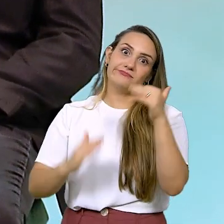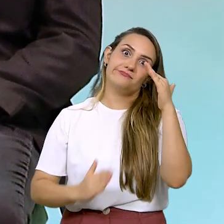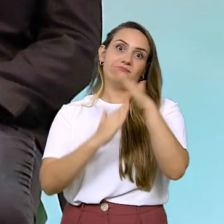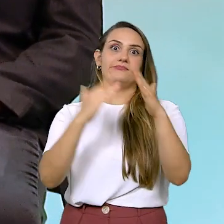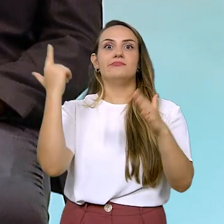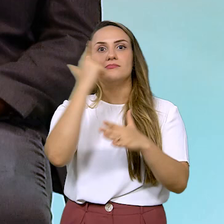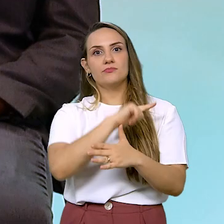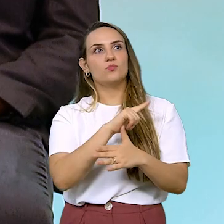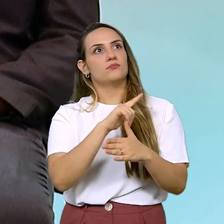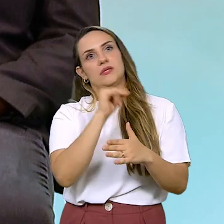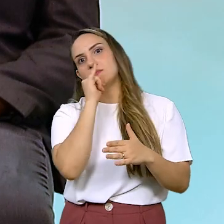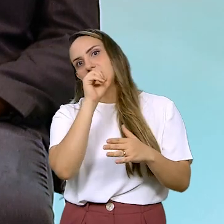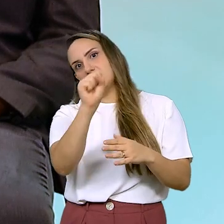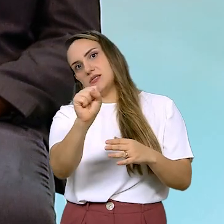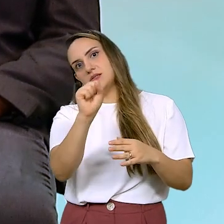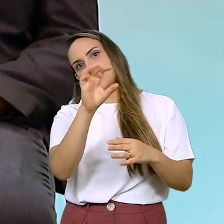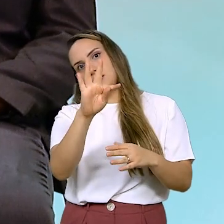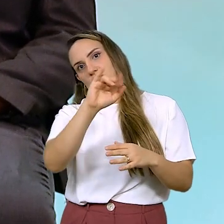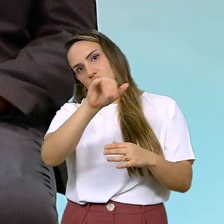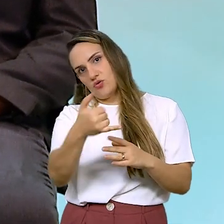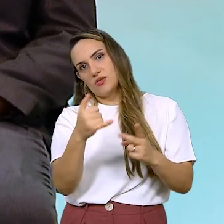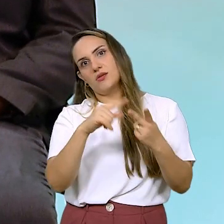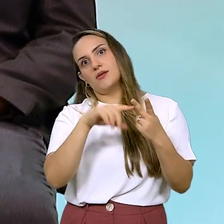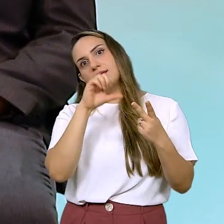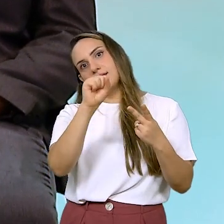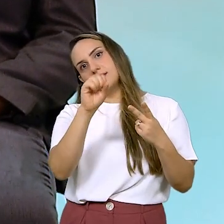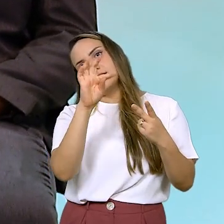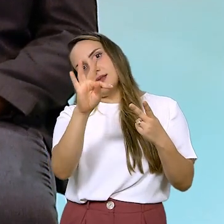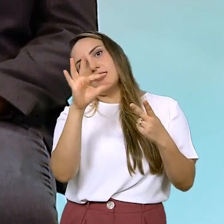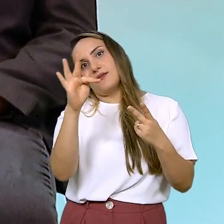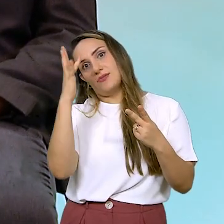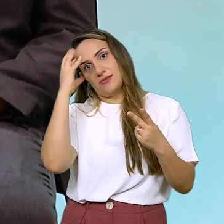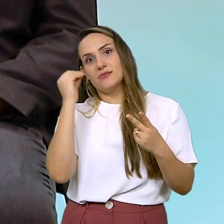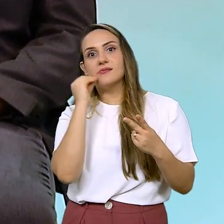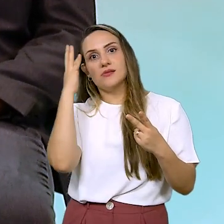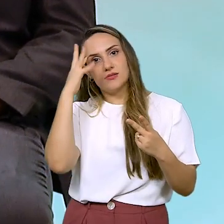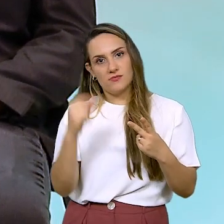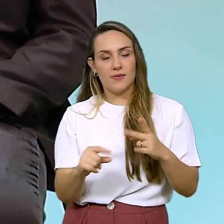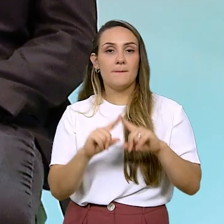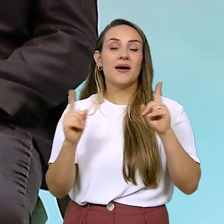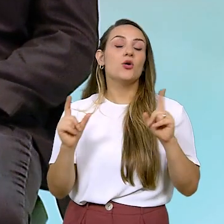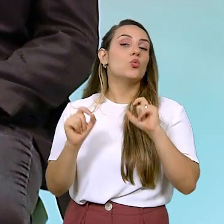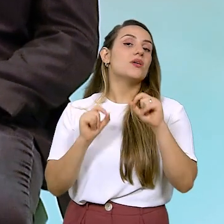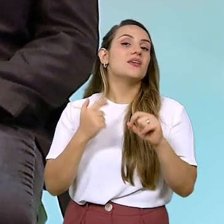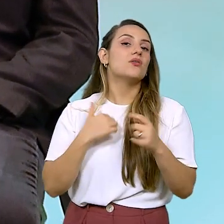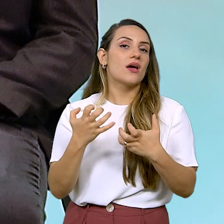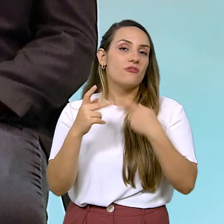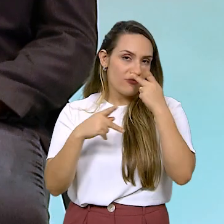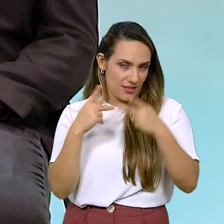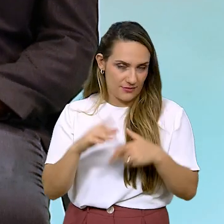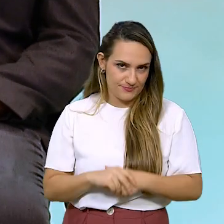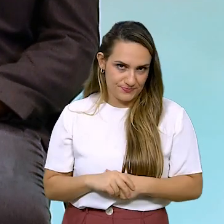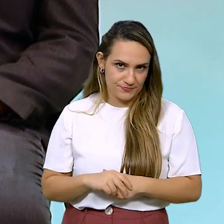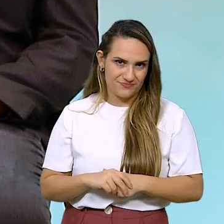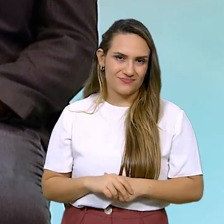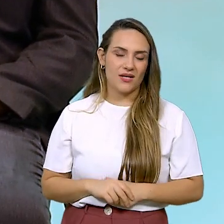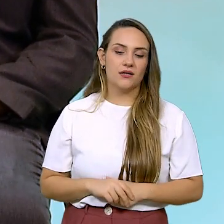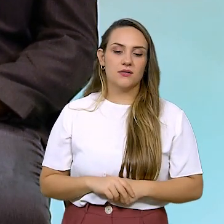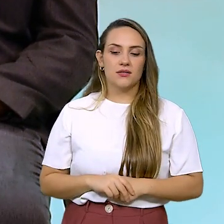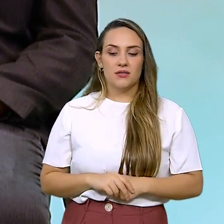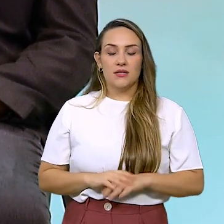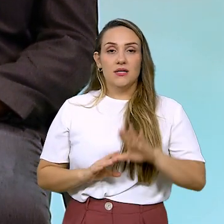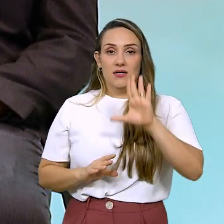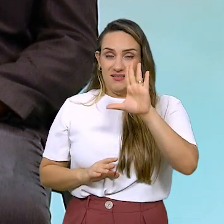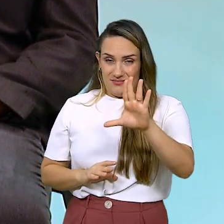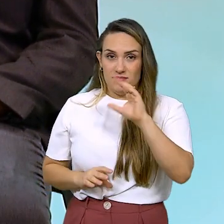superior, no STJ ou no STF, onde aquilo realmente é resolvido. Porém, o que eu estou querendo dizer com isso? Que aquela